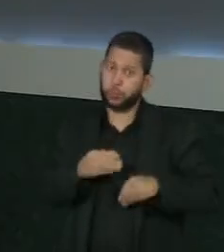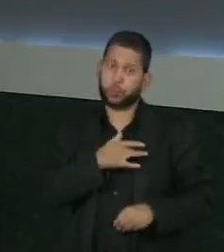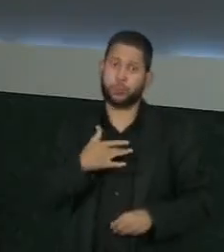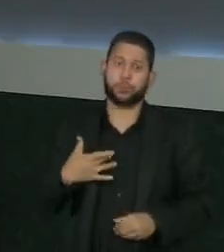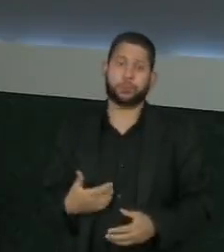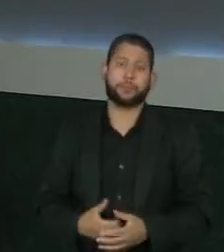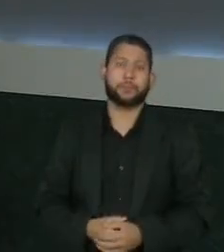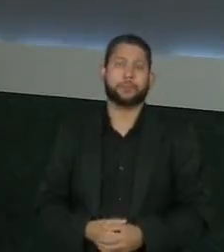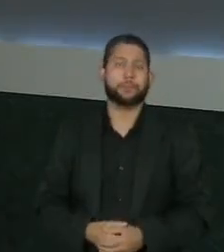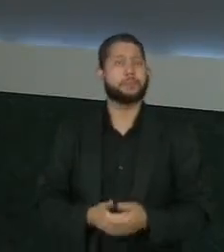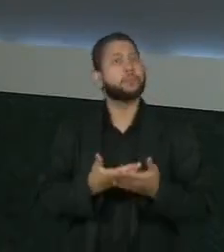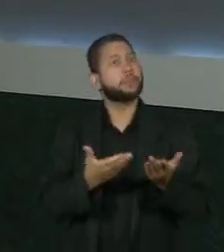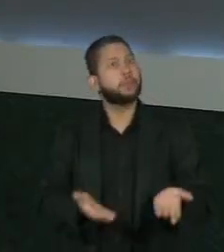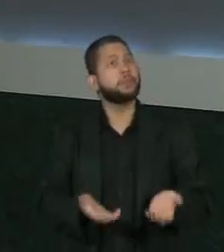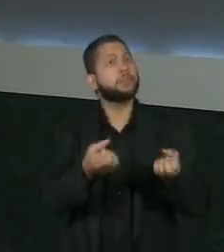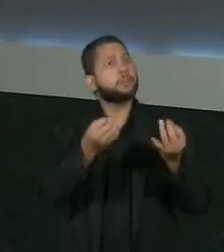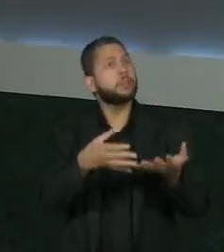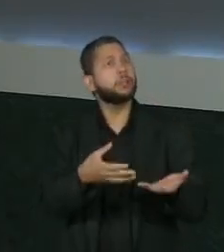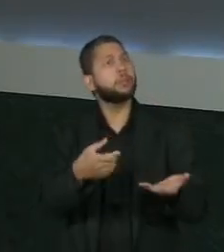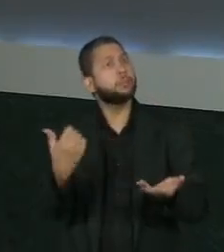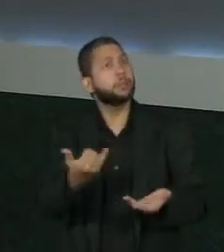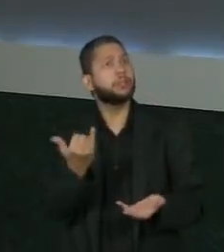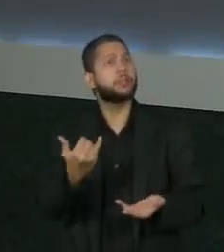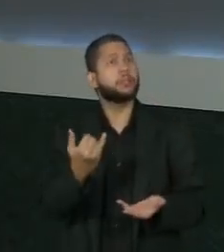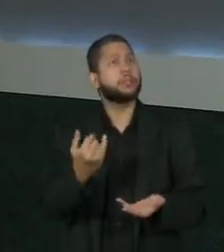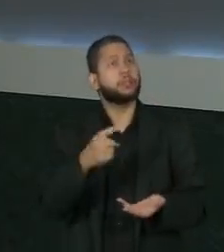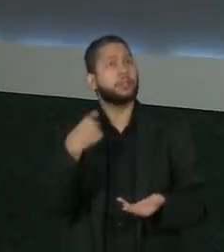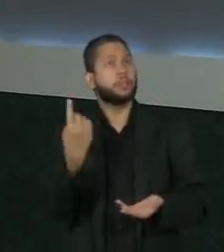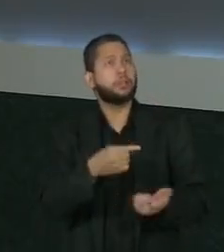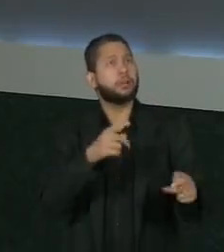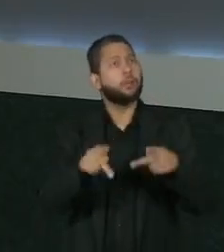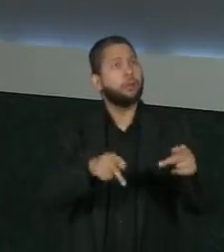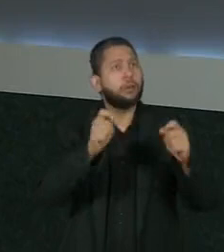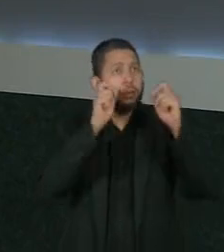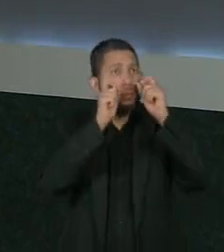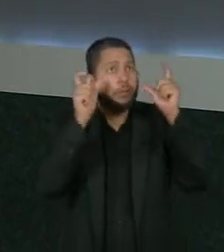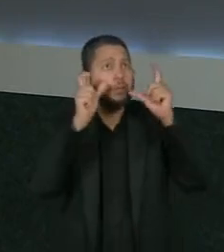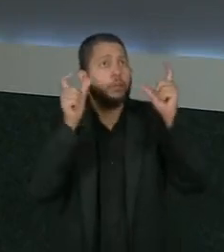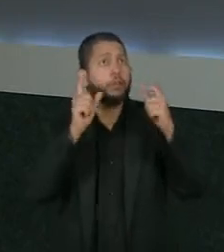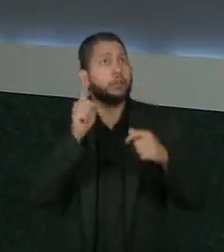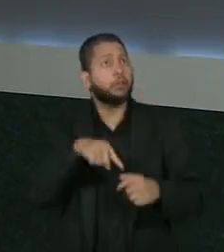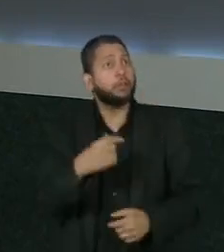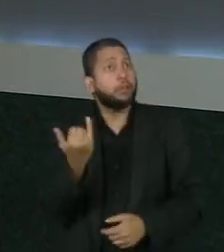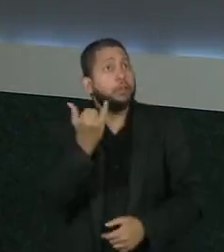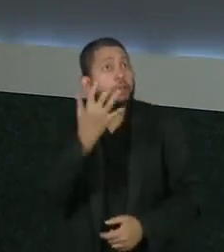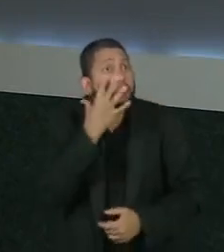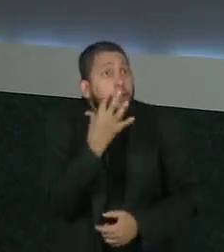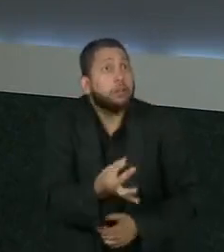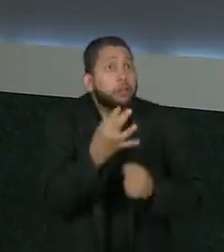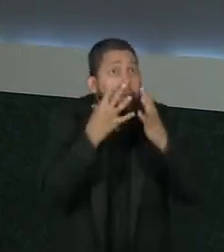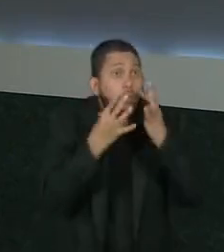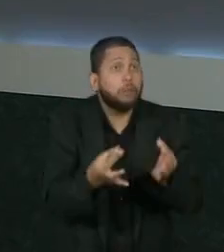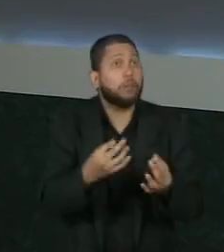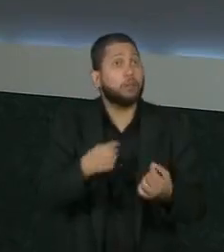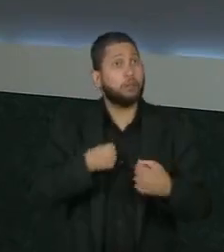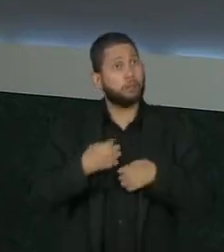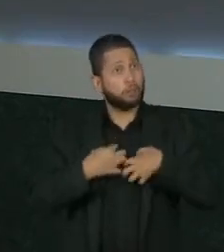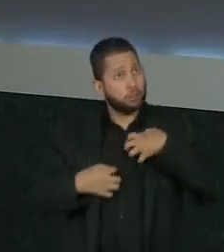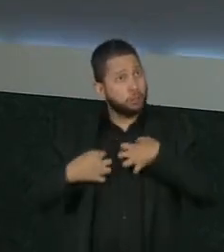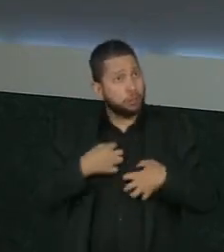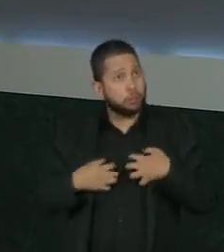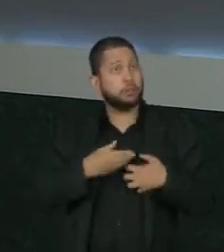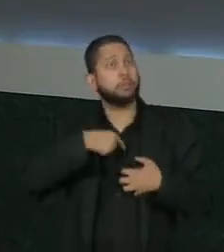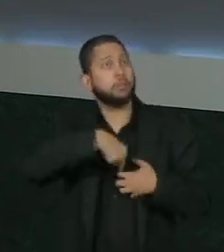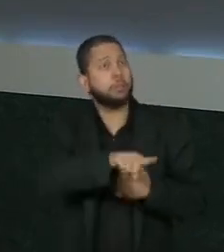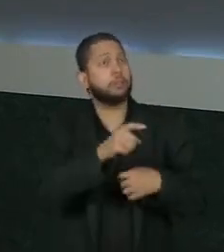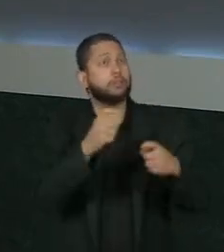e isso, claro, acende um alerta para a urgência, né, das pessoas buscarem ajuda médica, aqueles